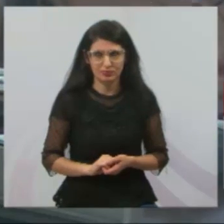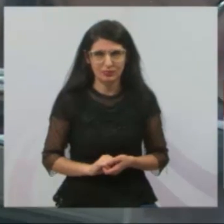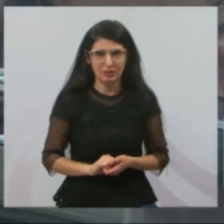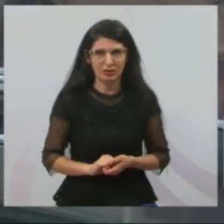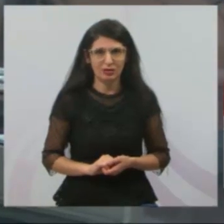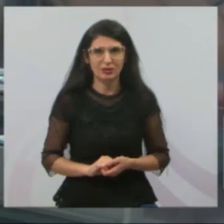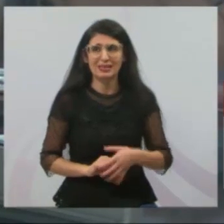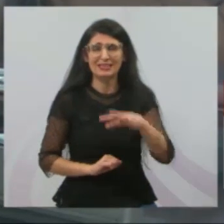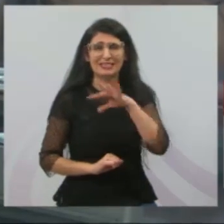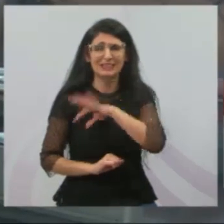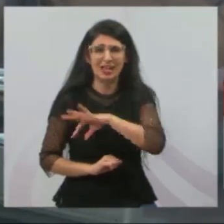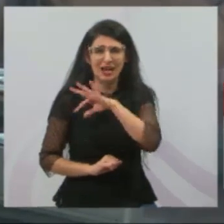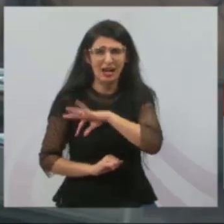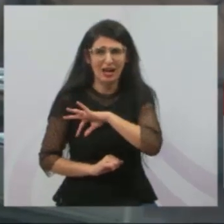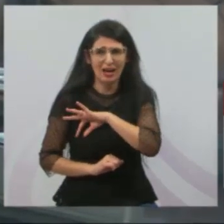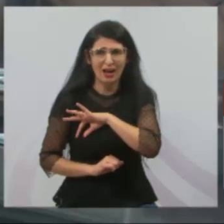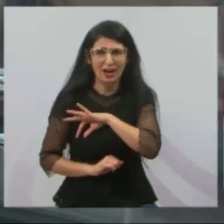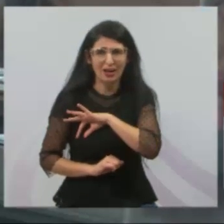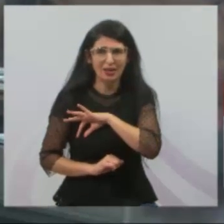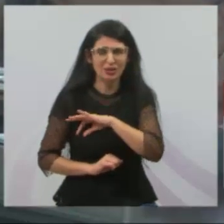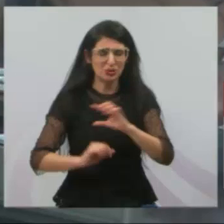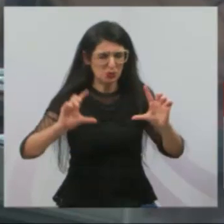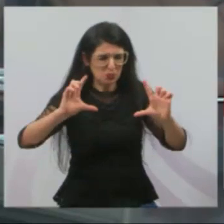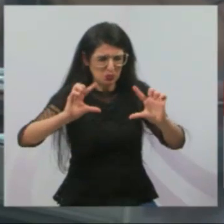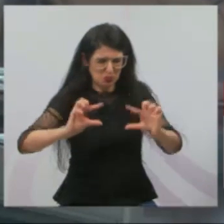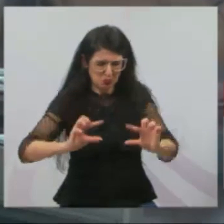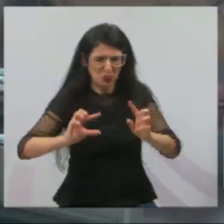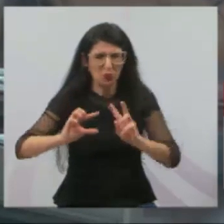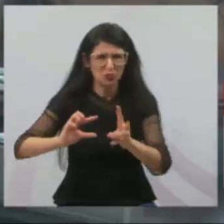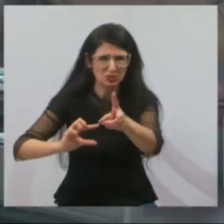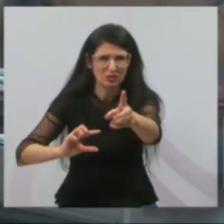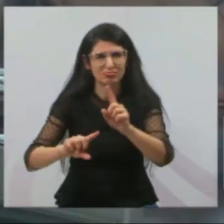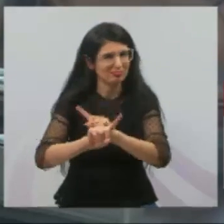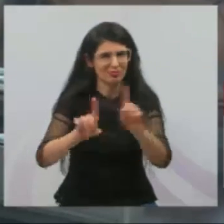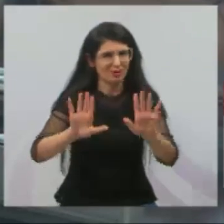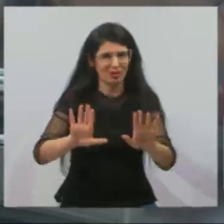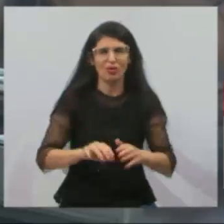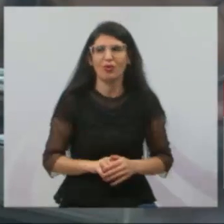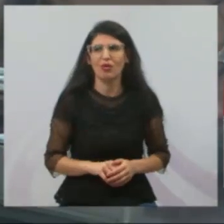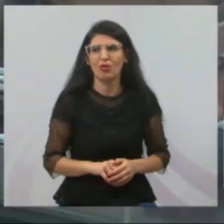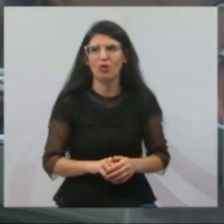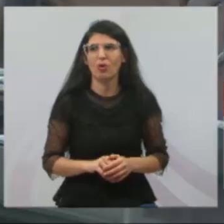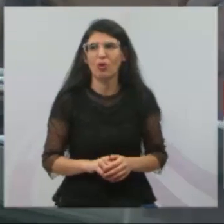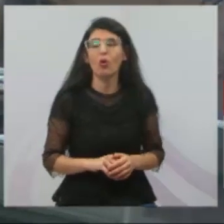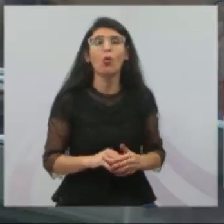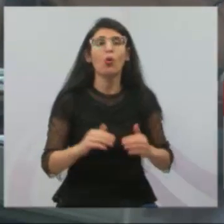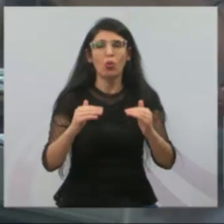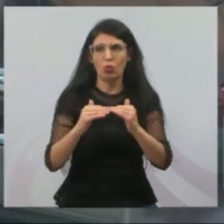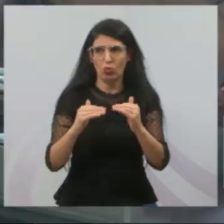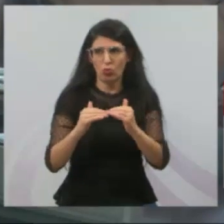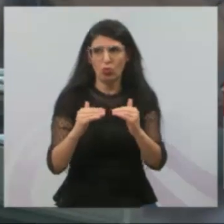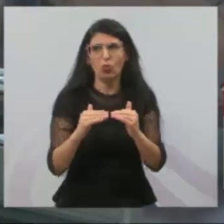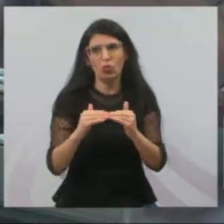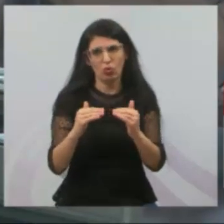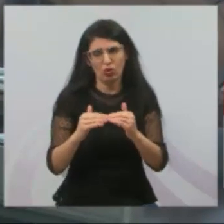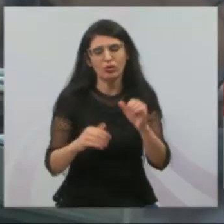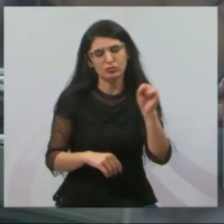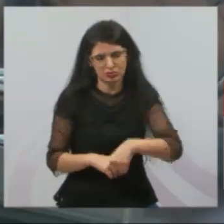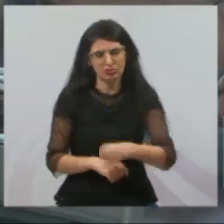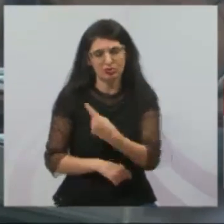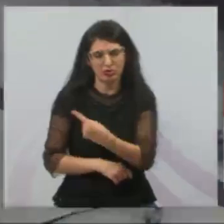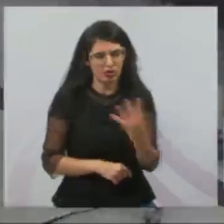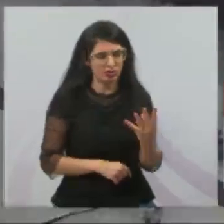novamente. Então, sou favorável, sim, à manutenção de receita para o município. Então, favorável ao